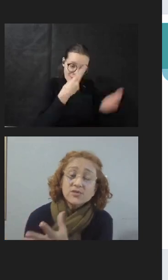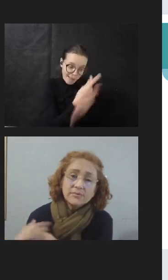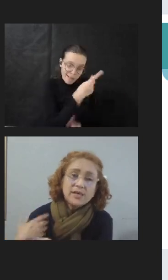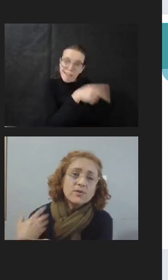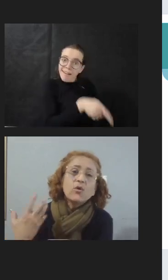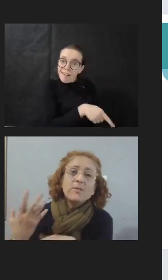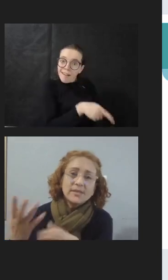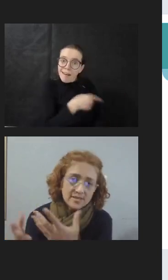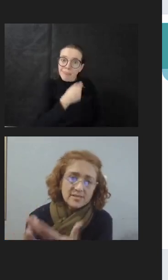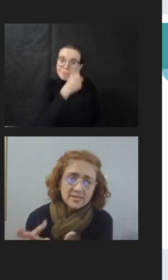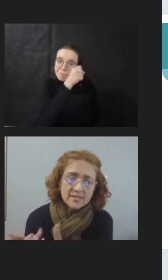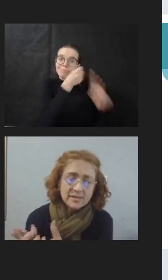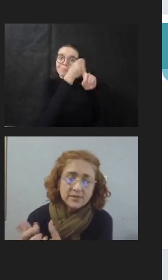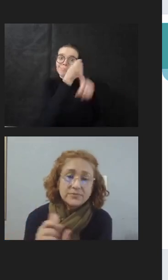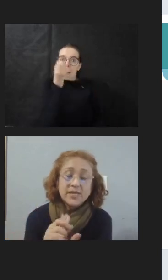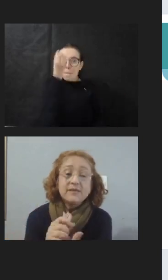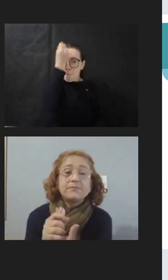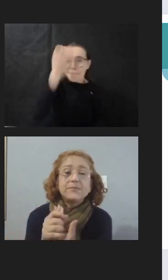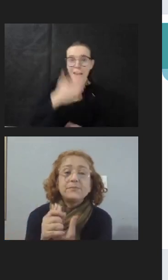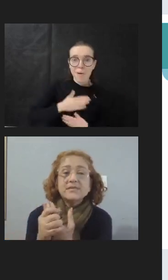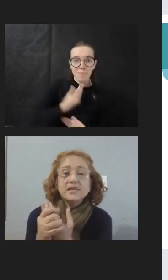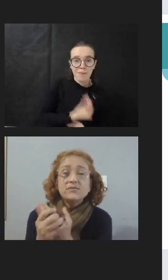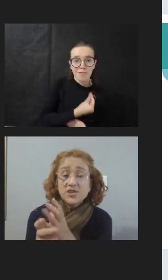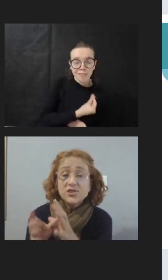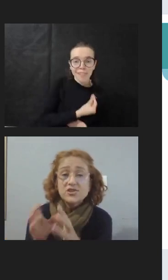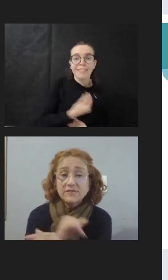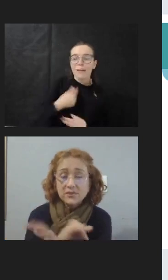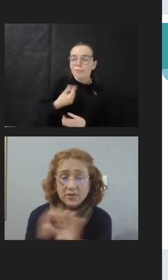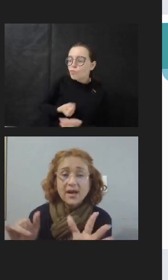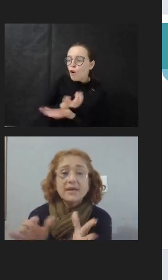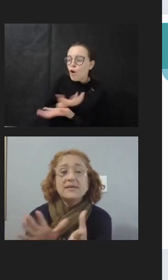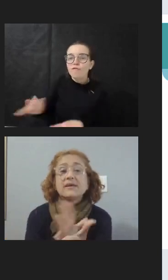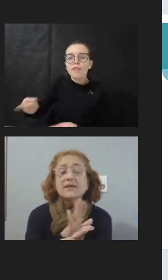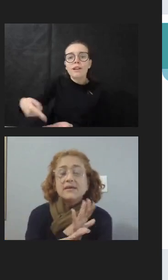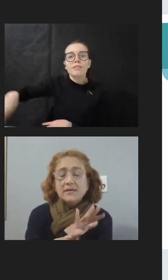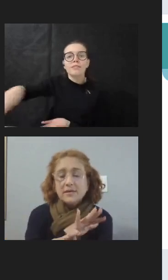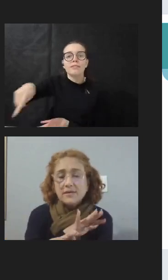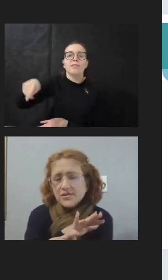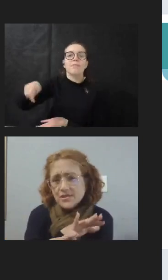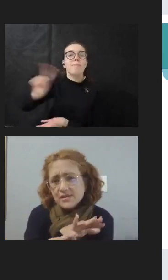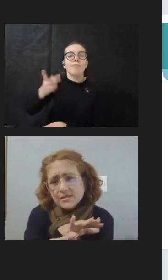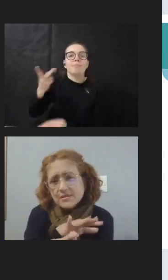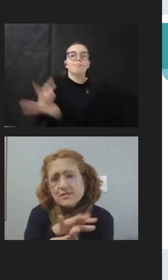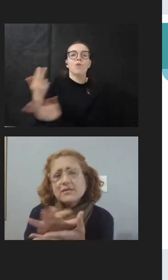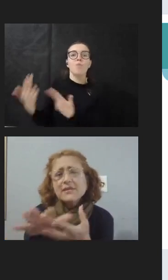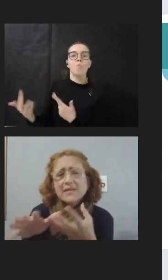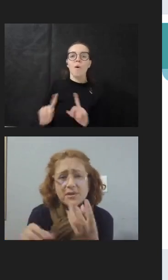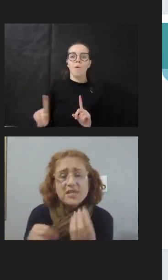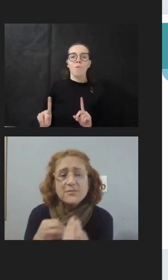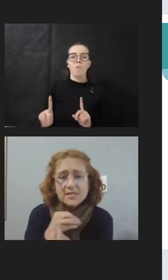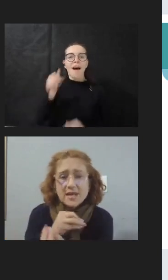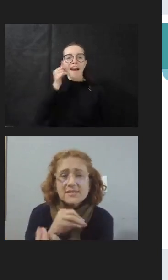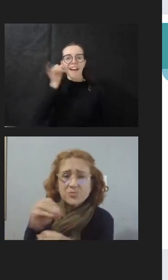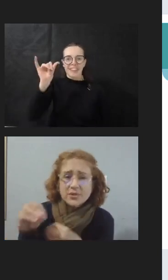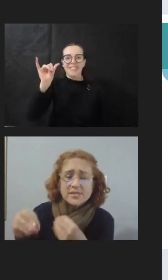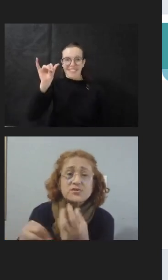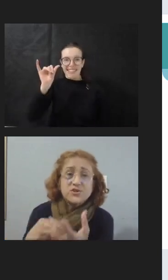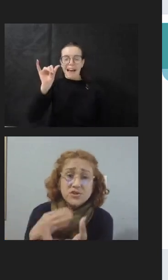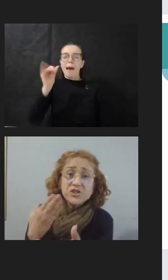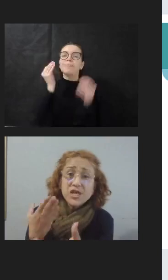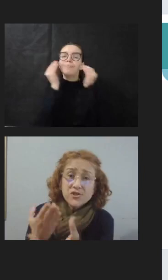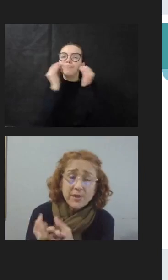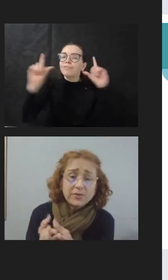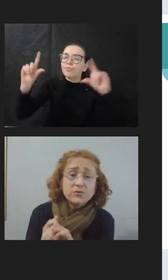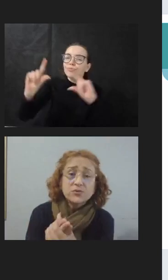colegas também cometessem esse erro, né? E pensando em a gente divulgar e tentar minimizar esses processos